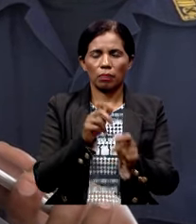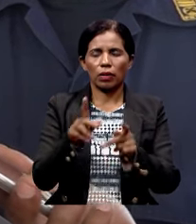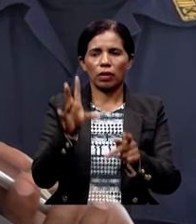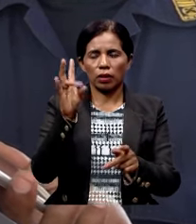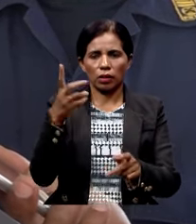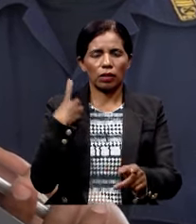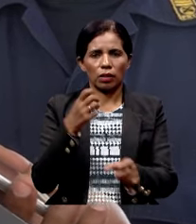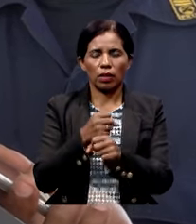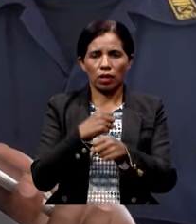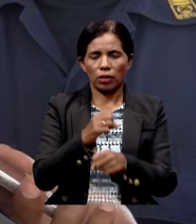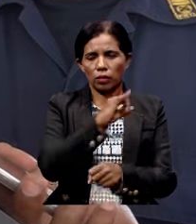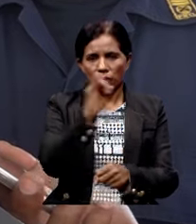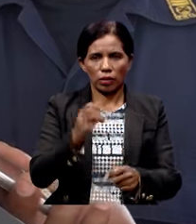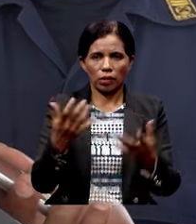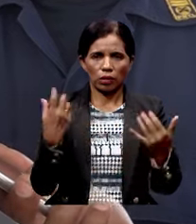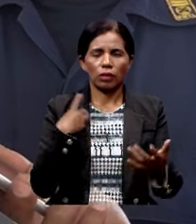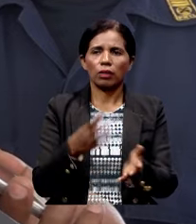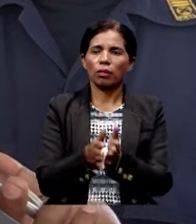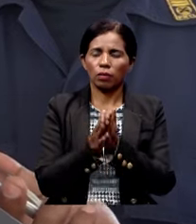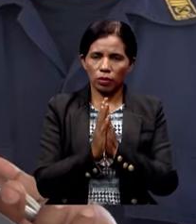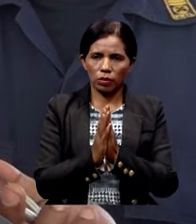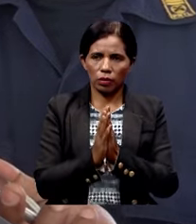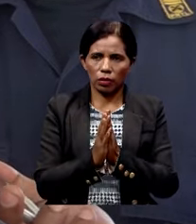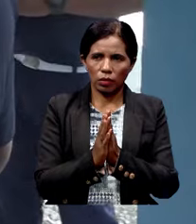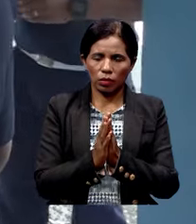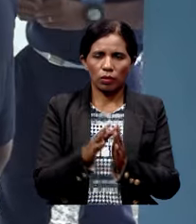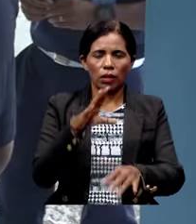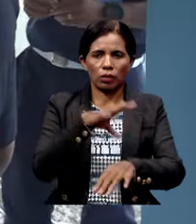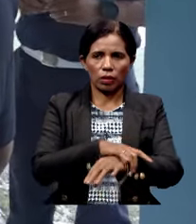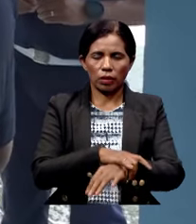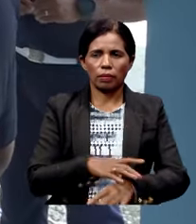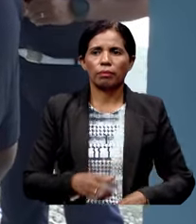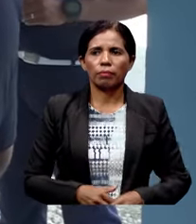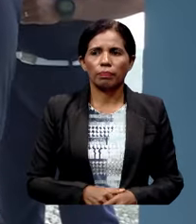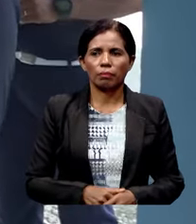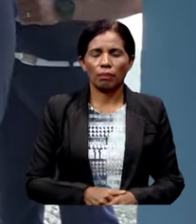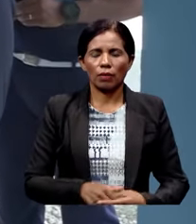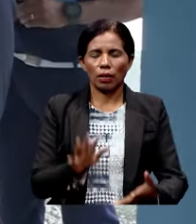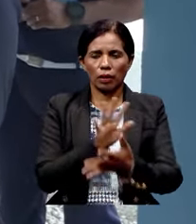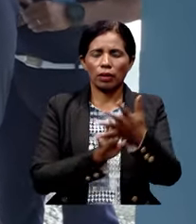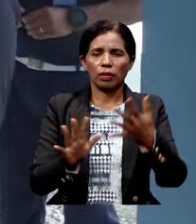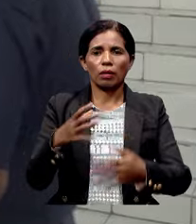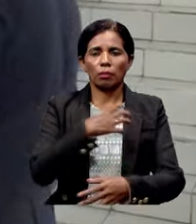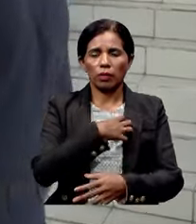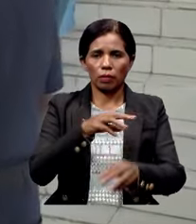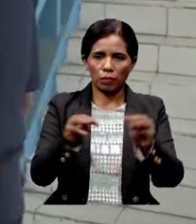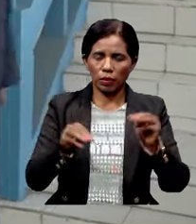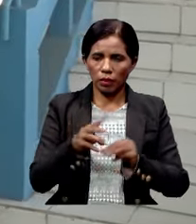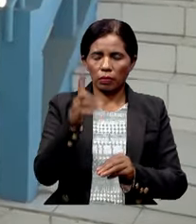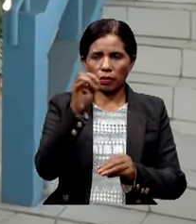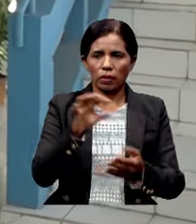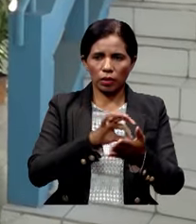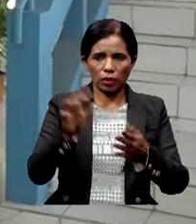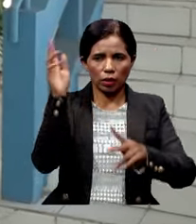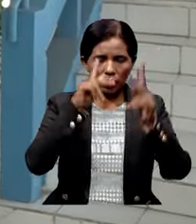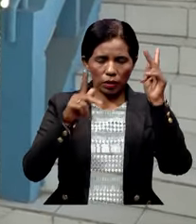tahalo identificação e agora te husu mandado detenção. E a celebração refere, polícia município dele registra mos